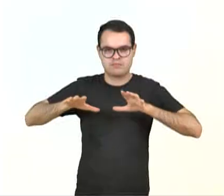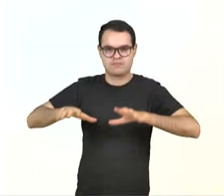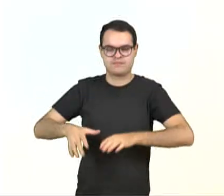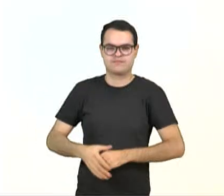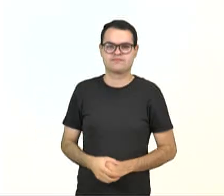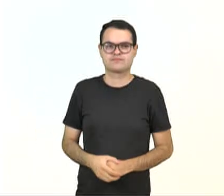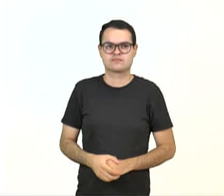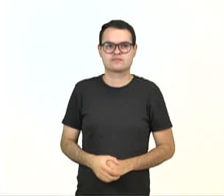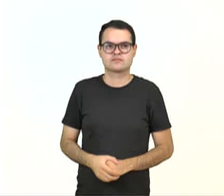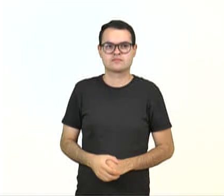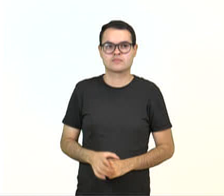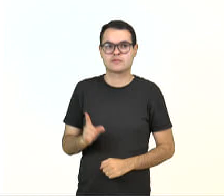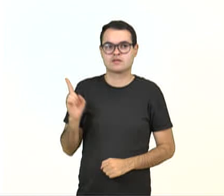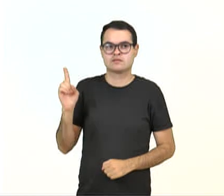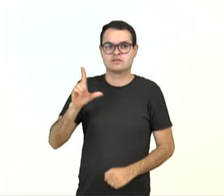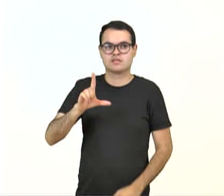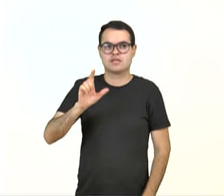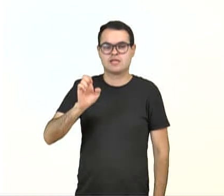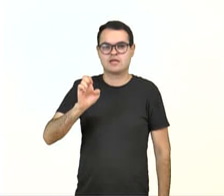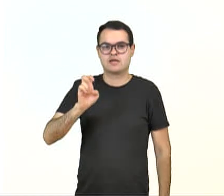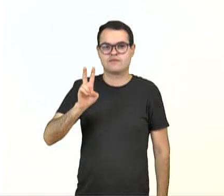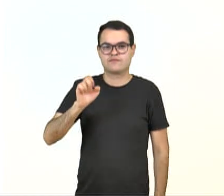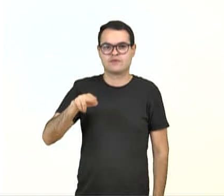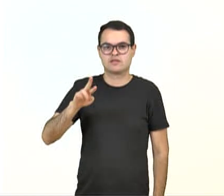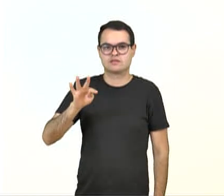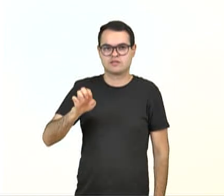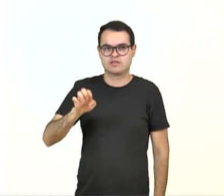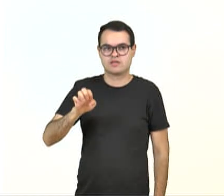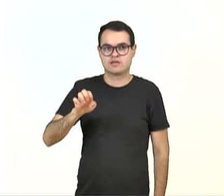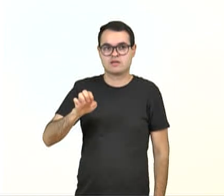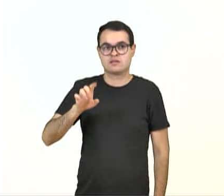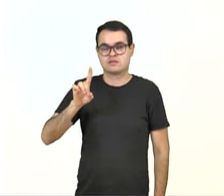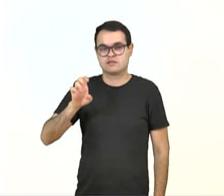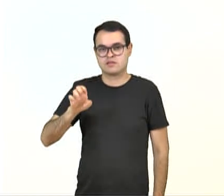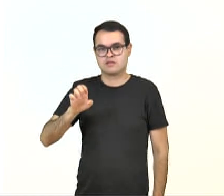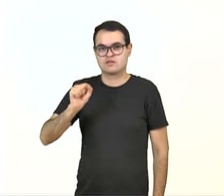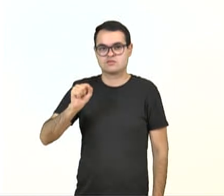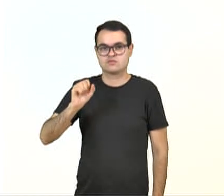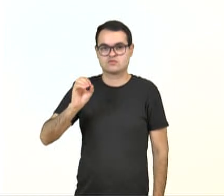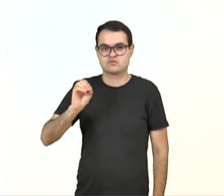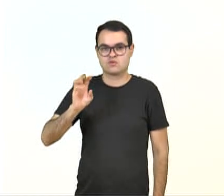E o Levanta Soweto também foi algo terrível,